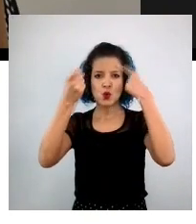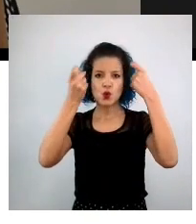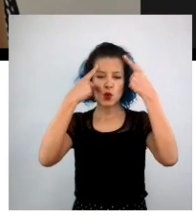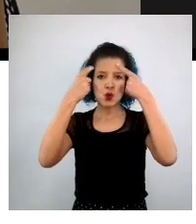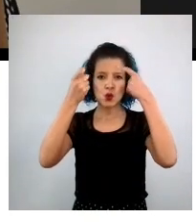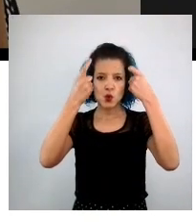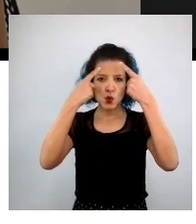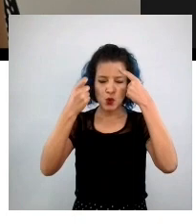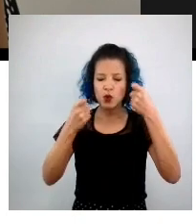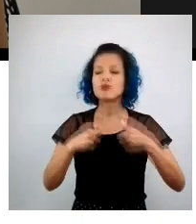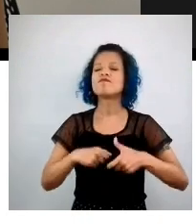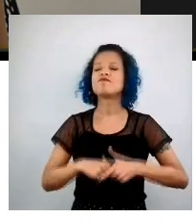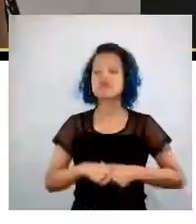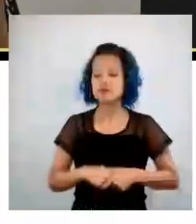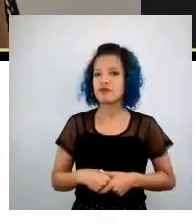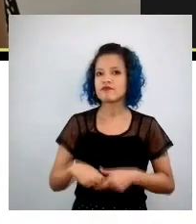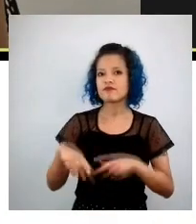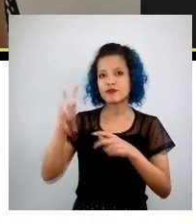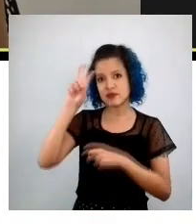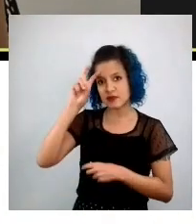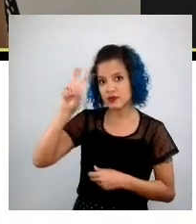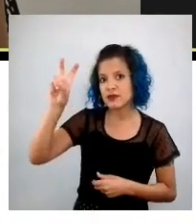inteligência, a articulação, eu fico pensando